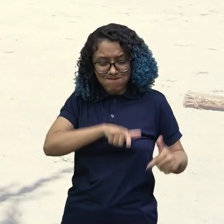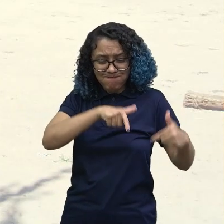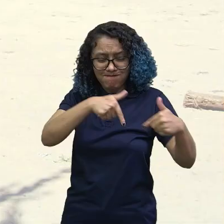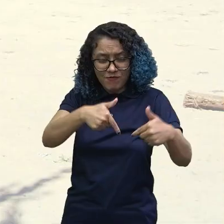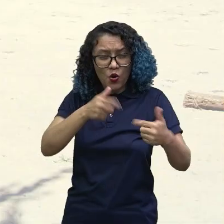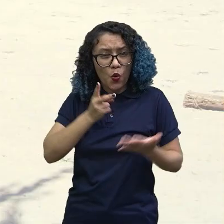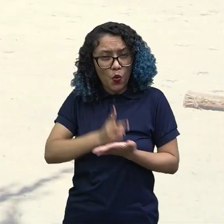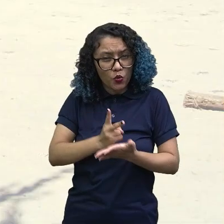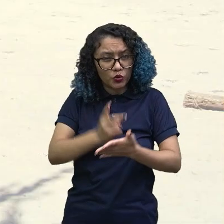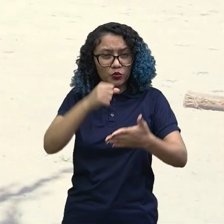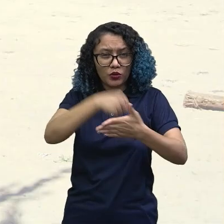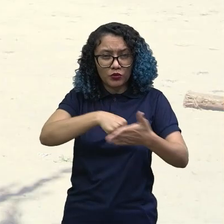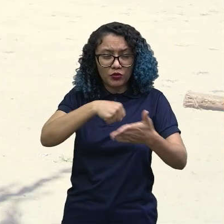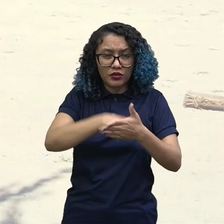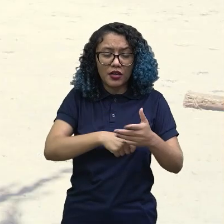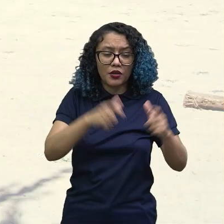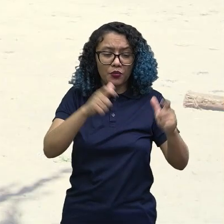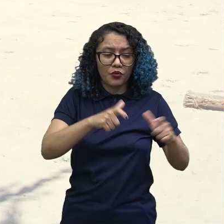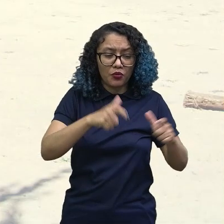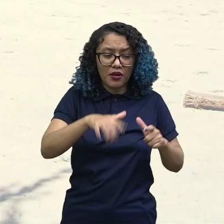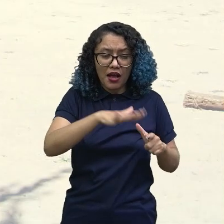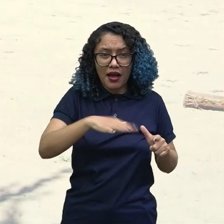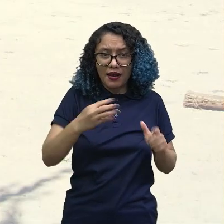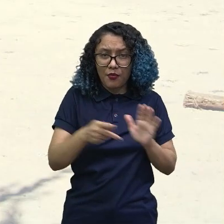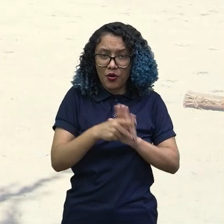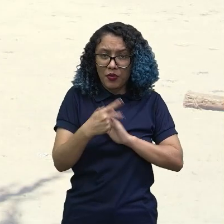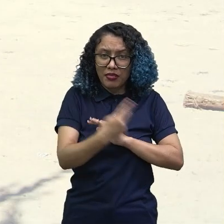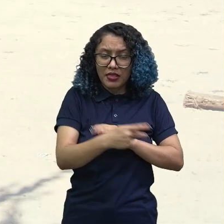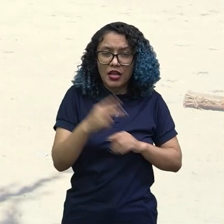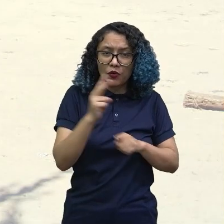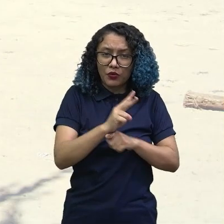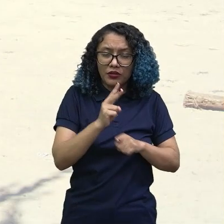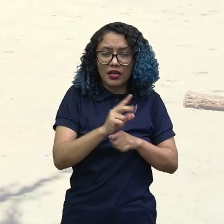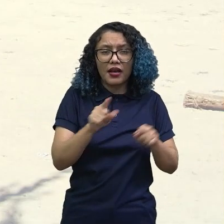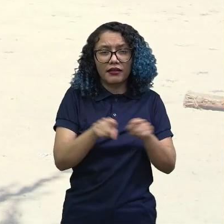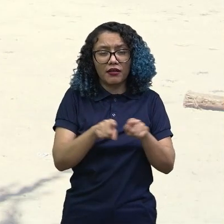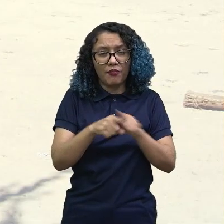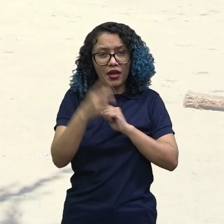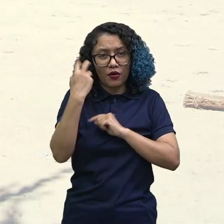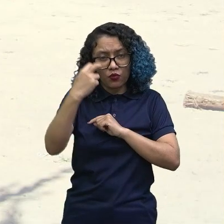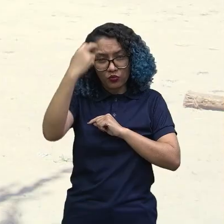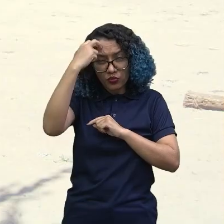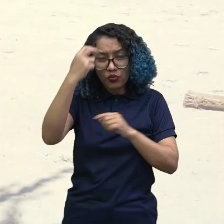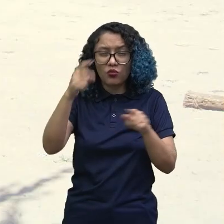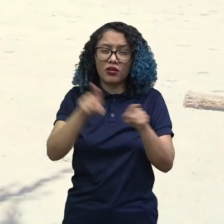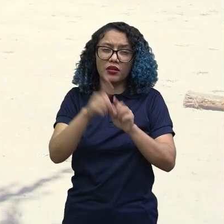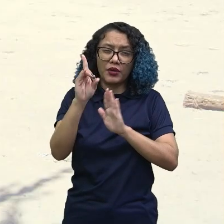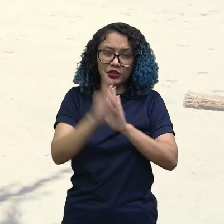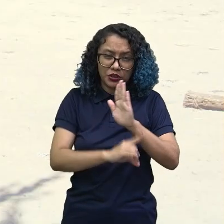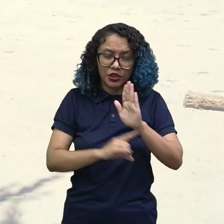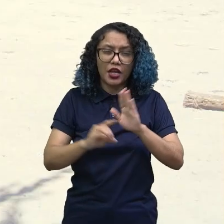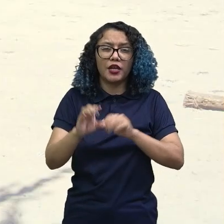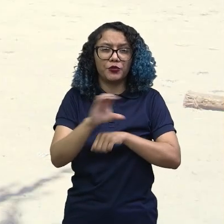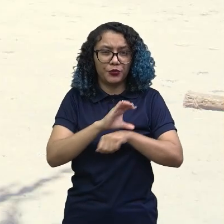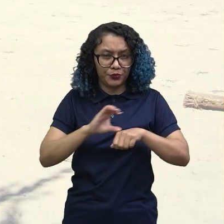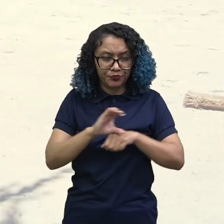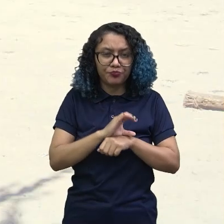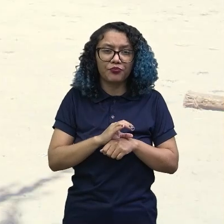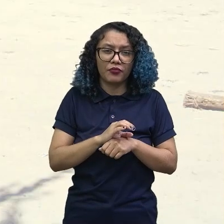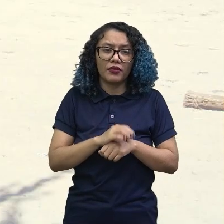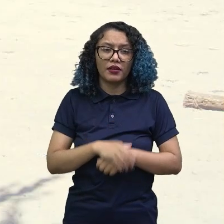pela preservação de suas terras, culturas e direitos constitucionais. Então, os indígenas,